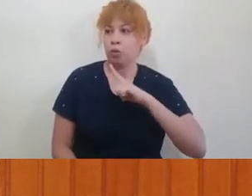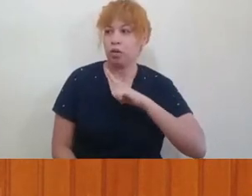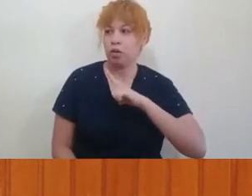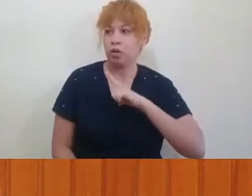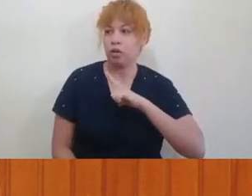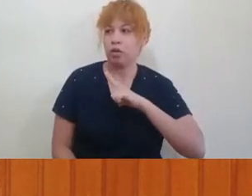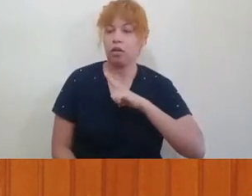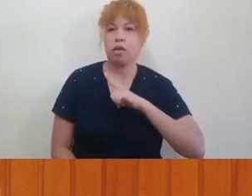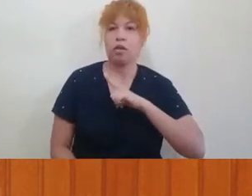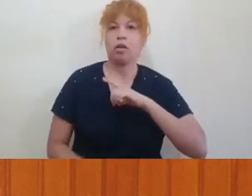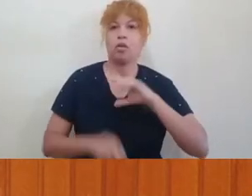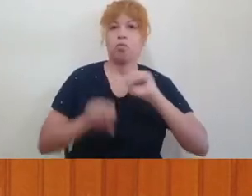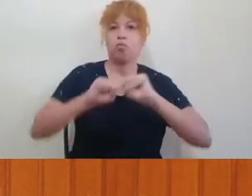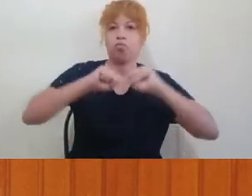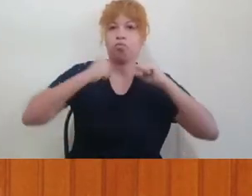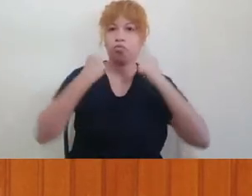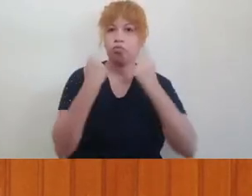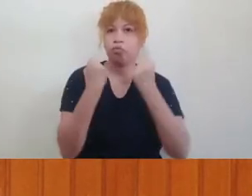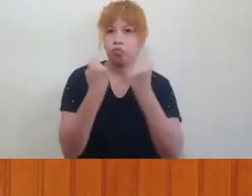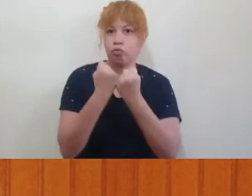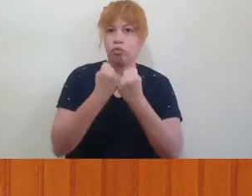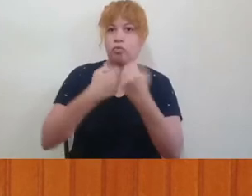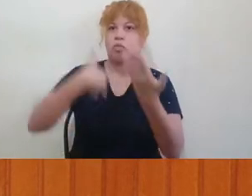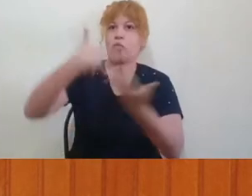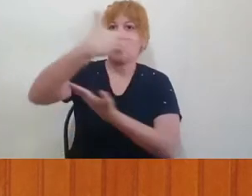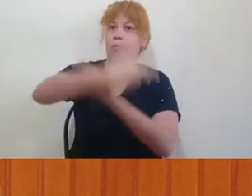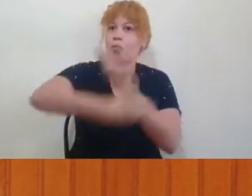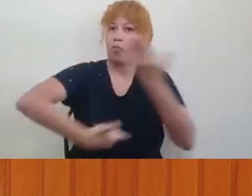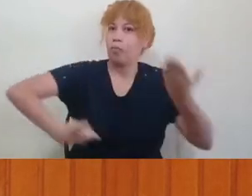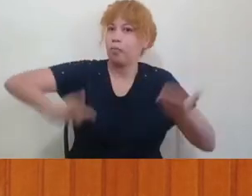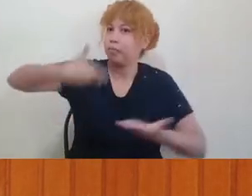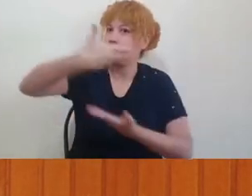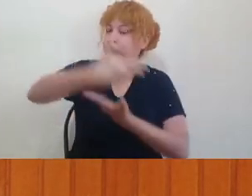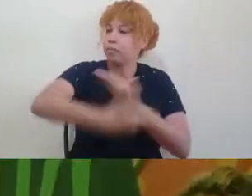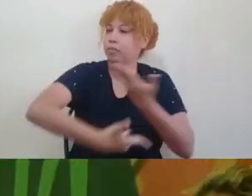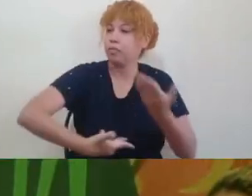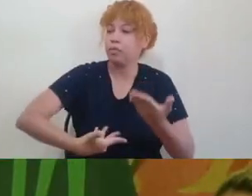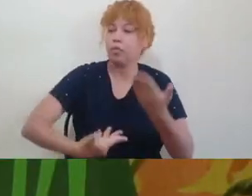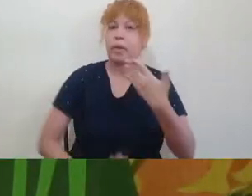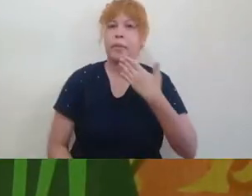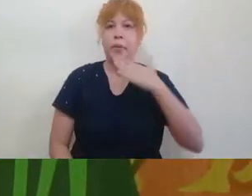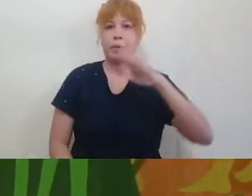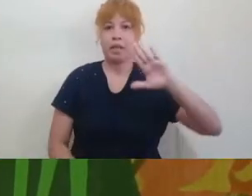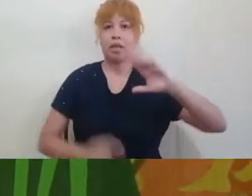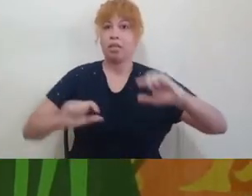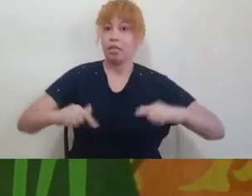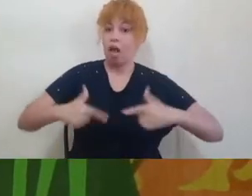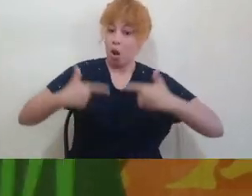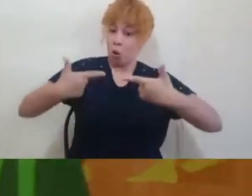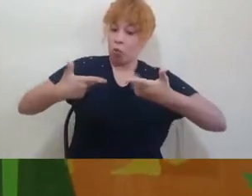atribuições estatutárias, concederá o grau aos formandos dos cursos de licenciaturas.